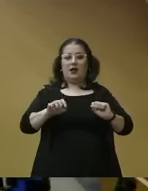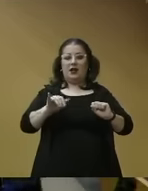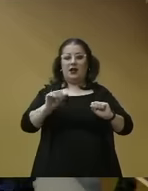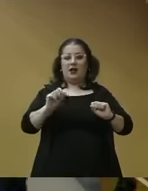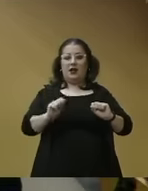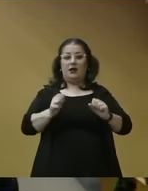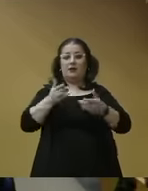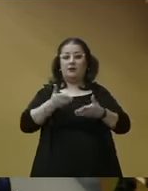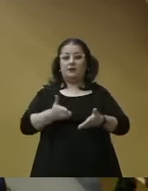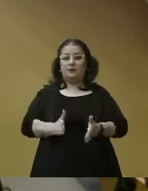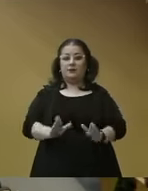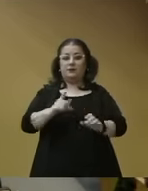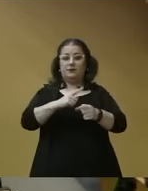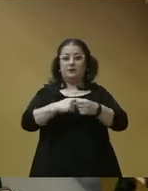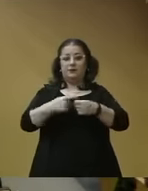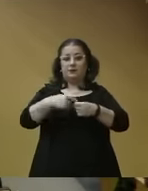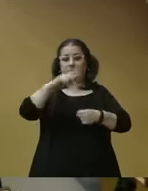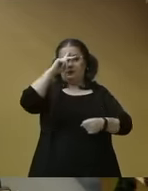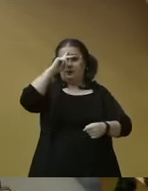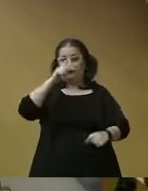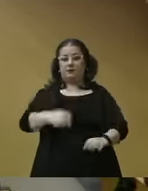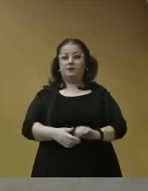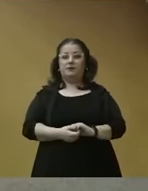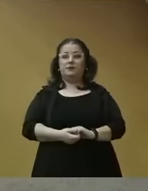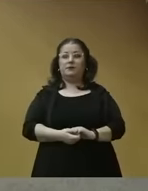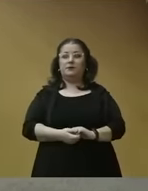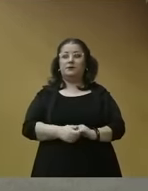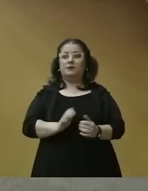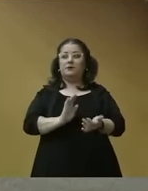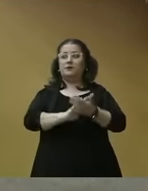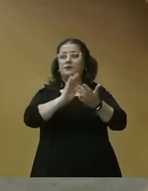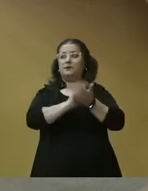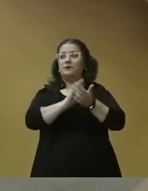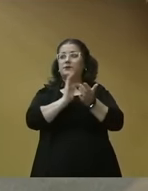Peters, natural de Pelotas.